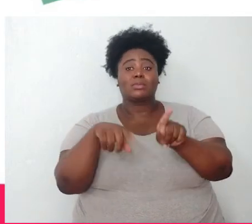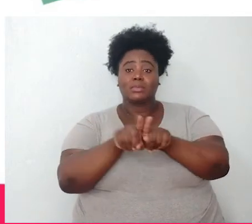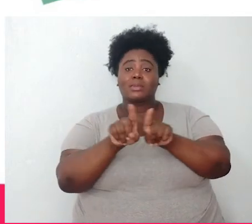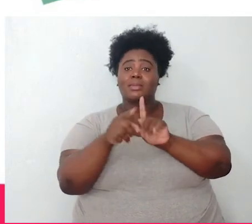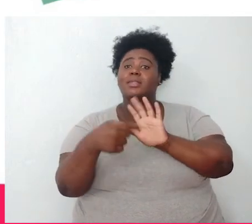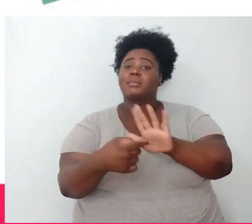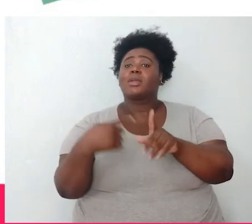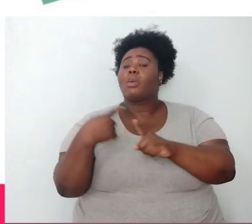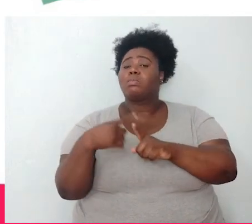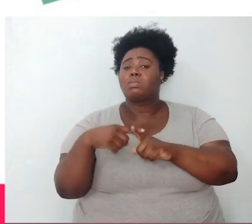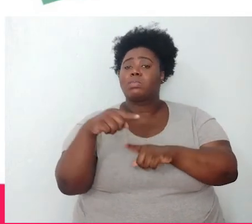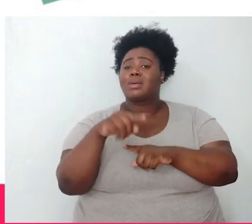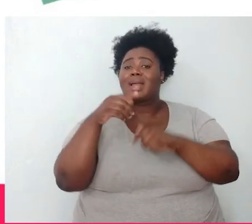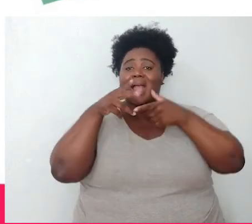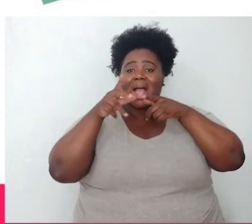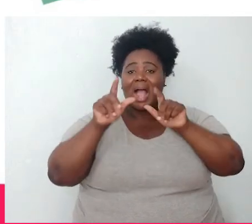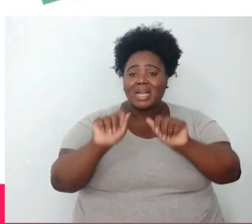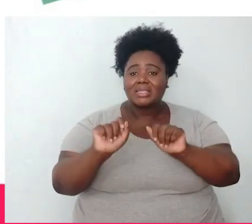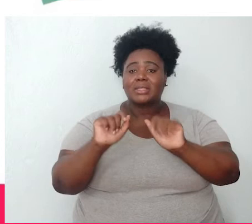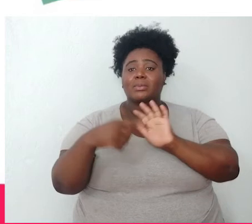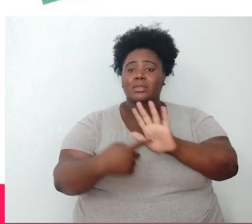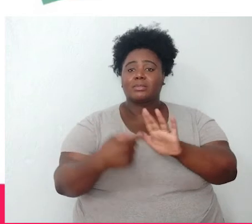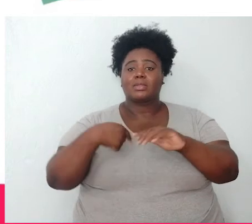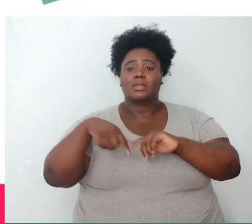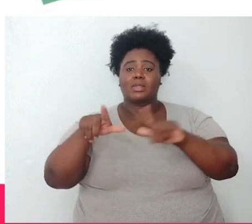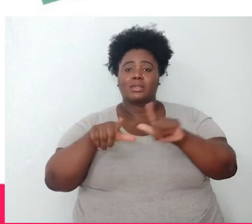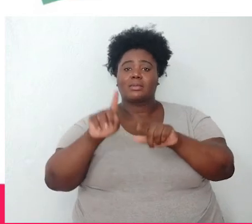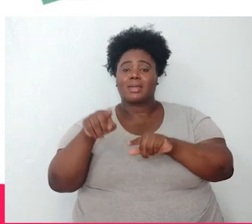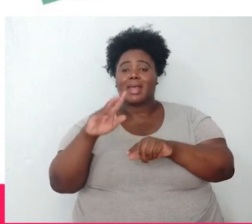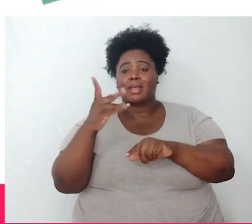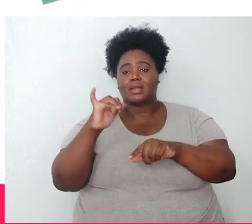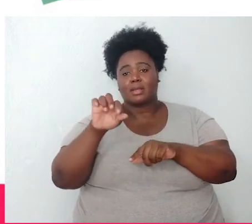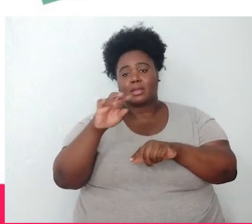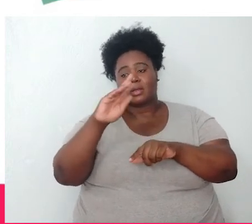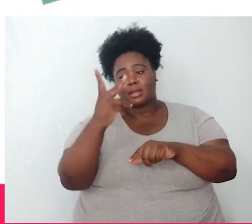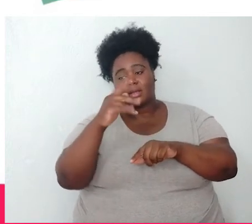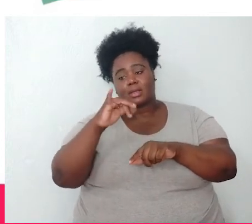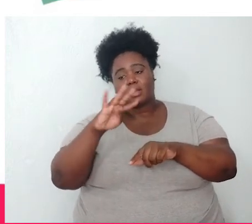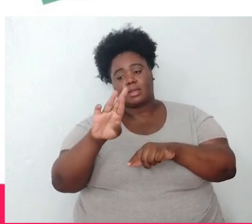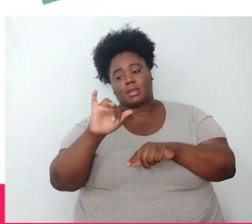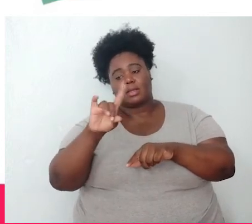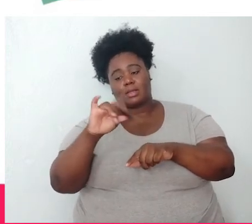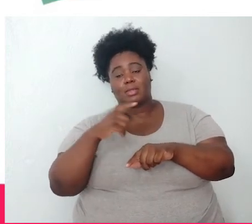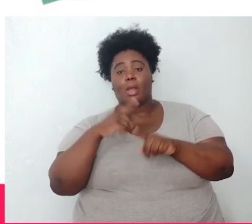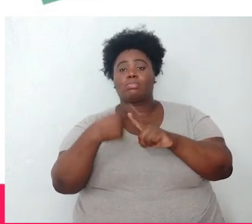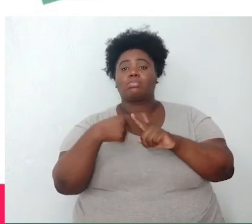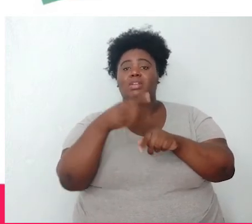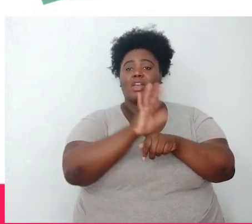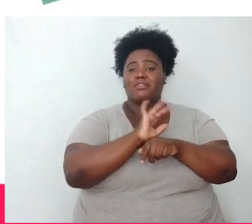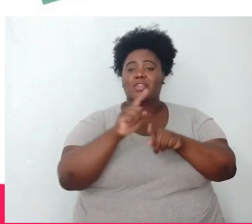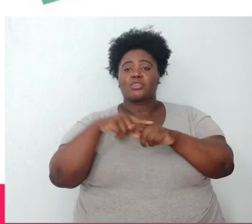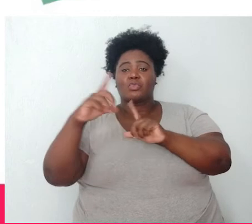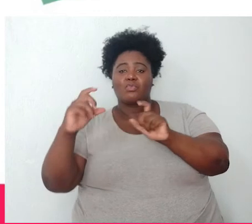na performance, até porque a linguagem da performance que eu trabalho, por ser muito híbrida, por explorar a fotografia, por